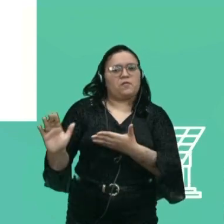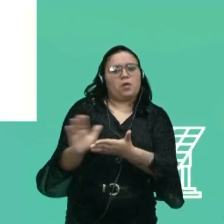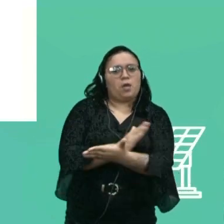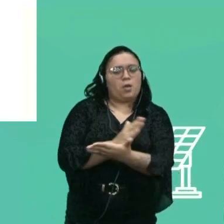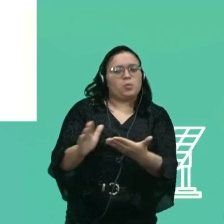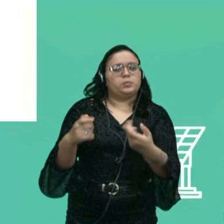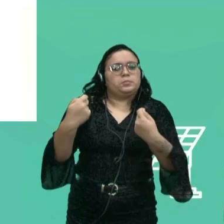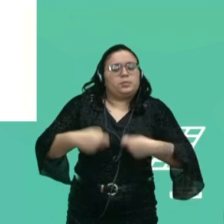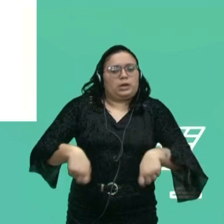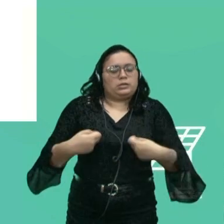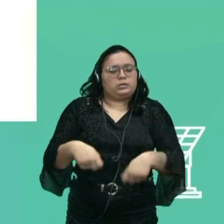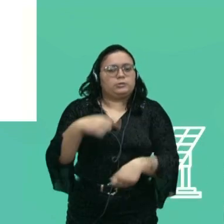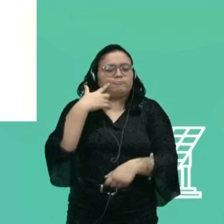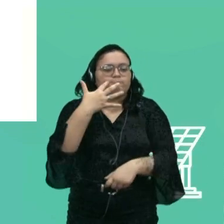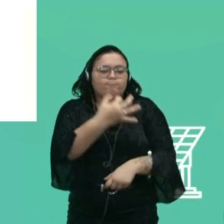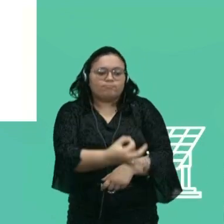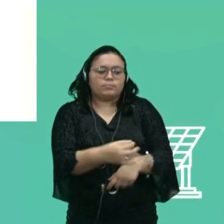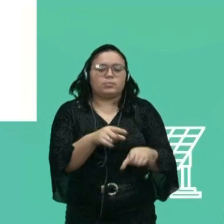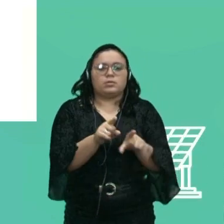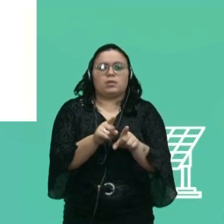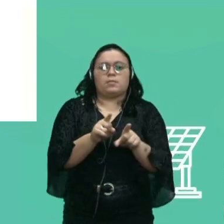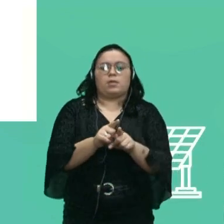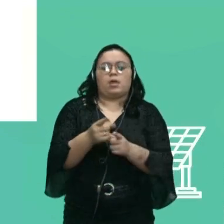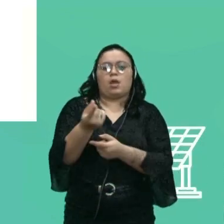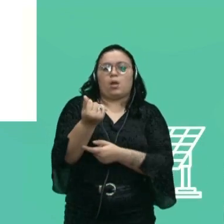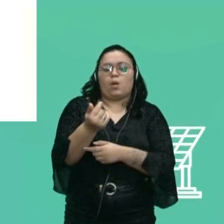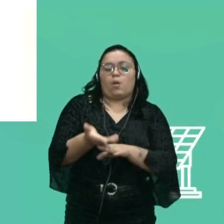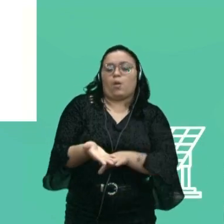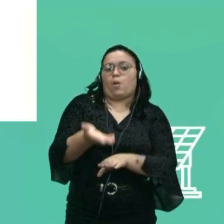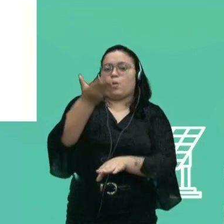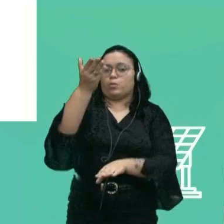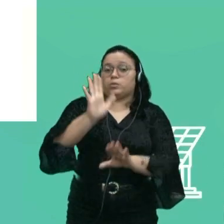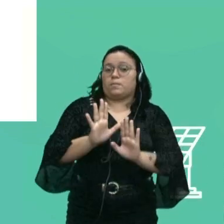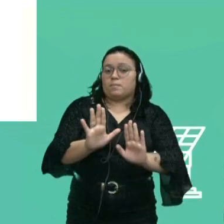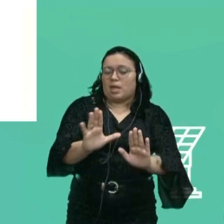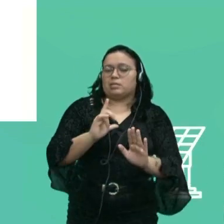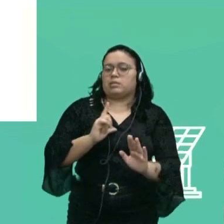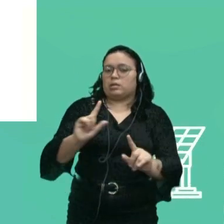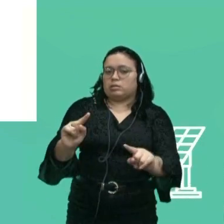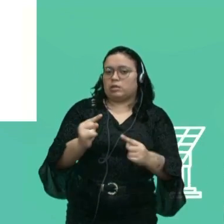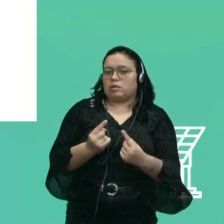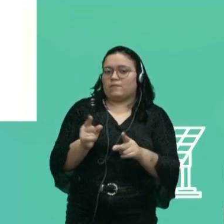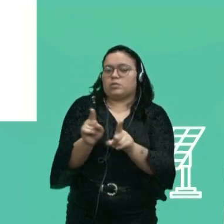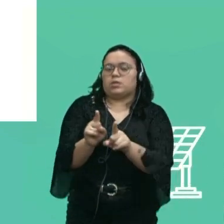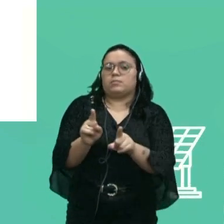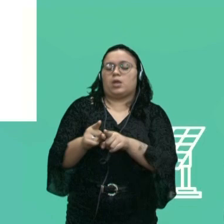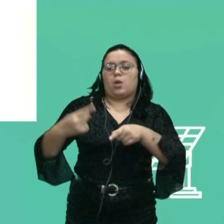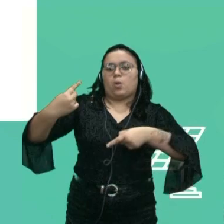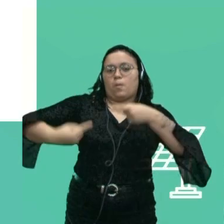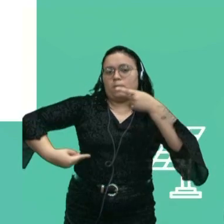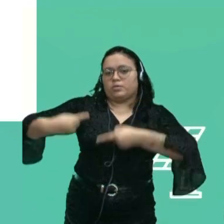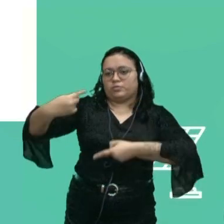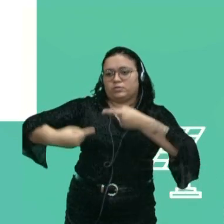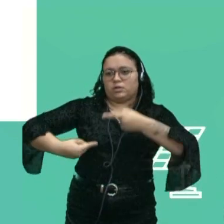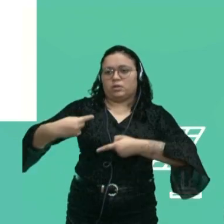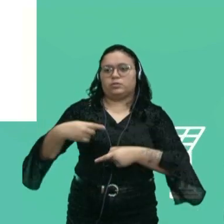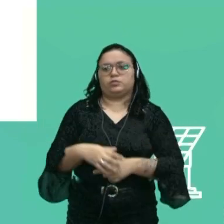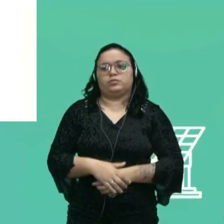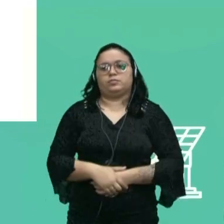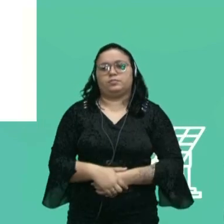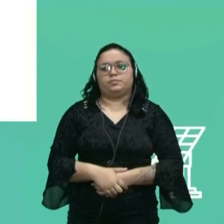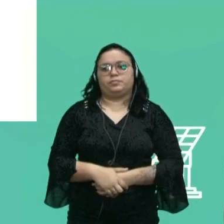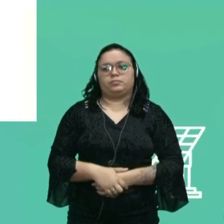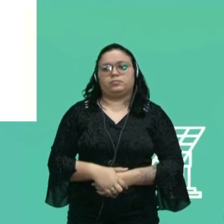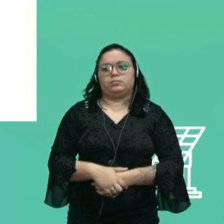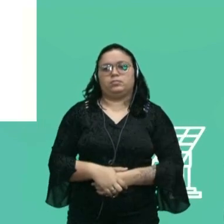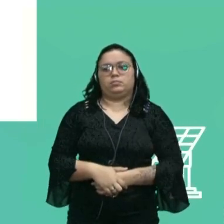transpostos, como o seu alto custo. Então, ainda há desafios em termos de competitividade com outros